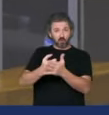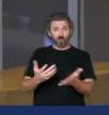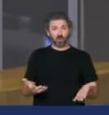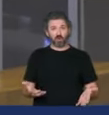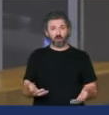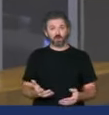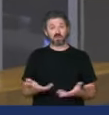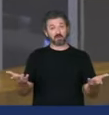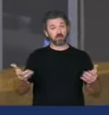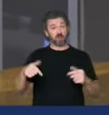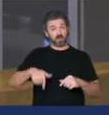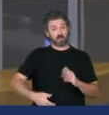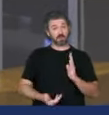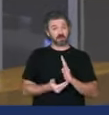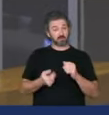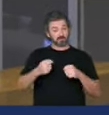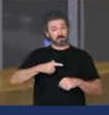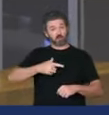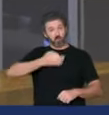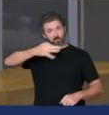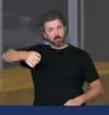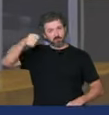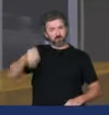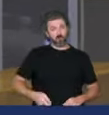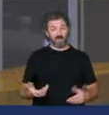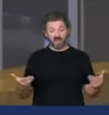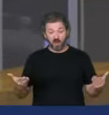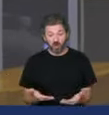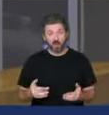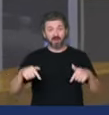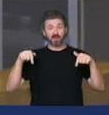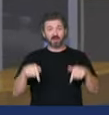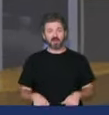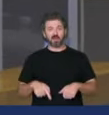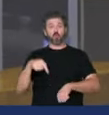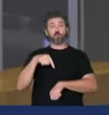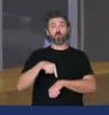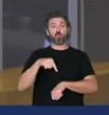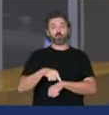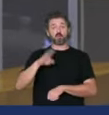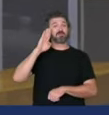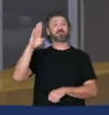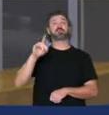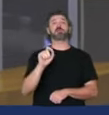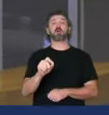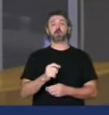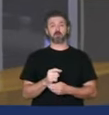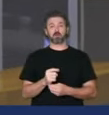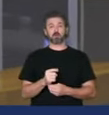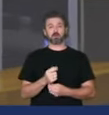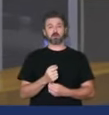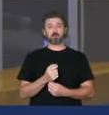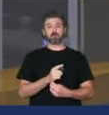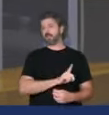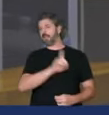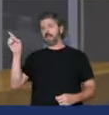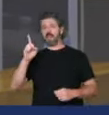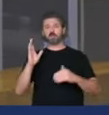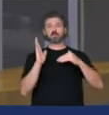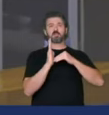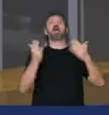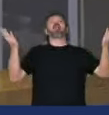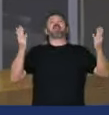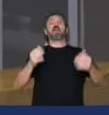que ter um posicionamento dessa maneira agora, nesse momento. E mais do que isso, o Senado Federal, onde estão